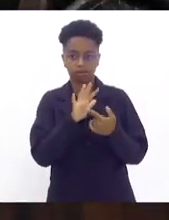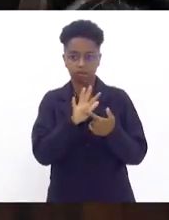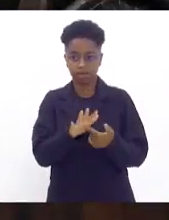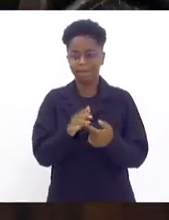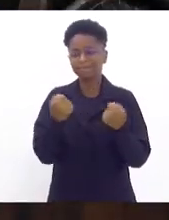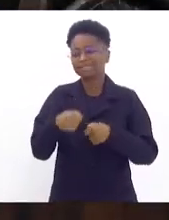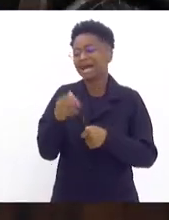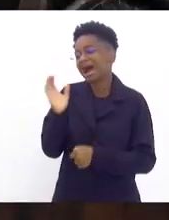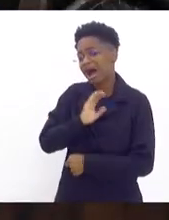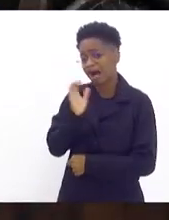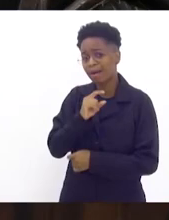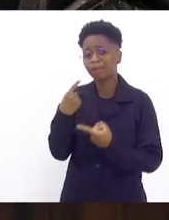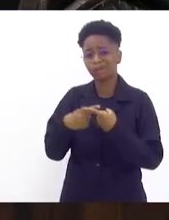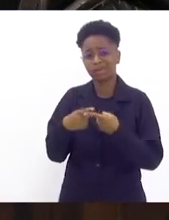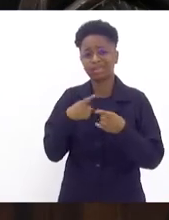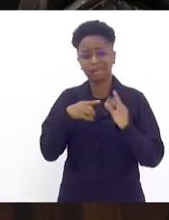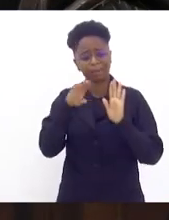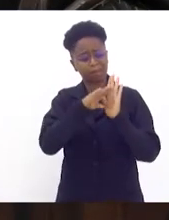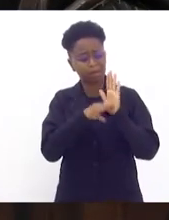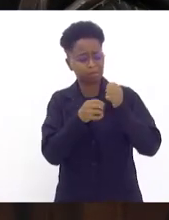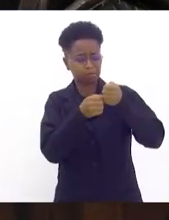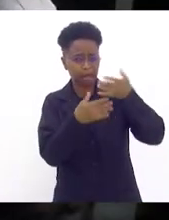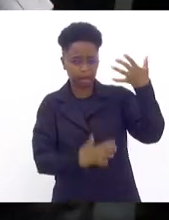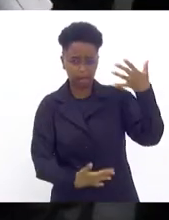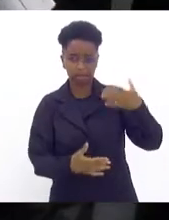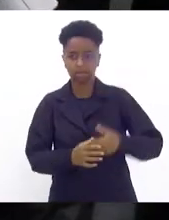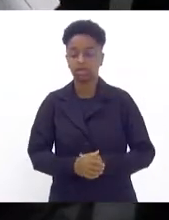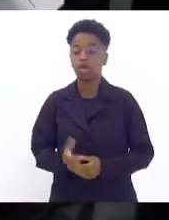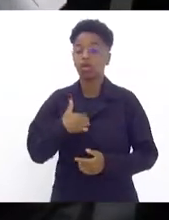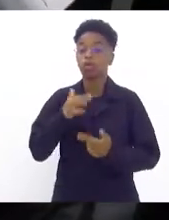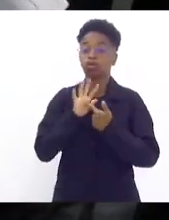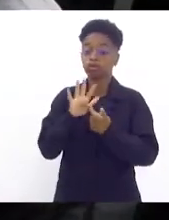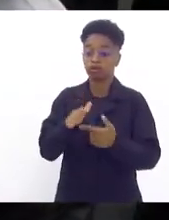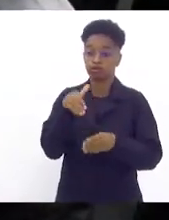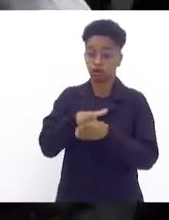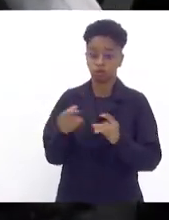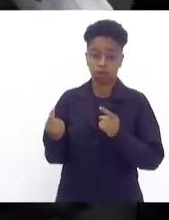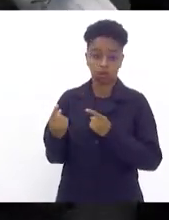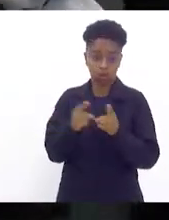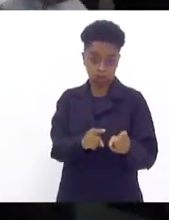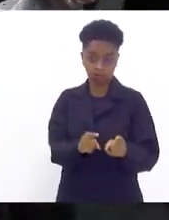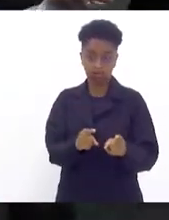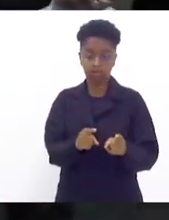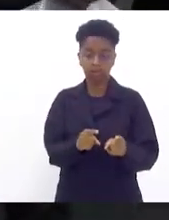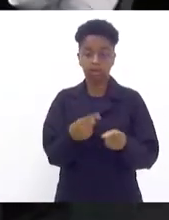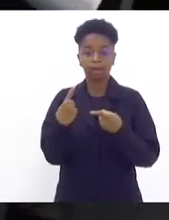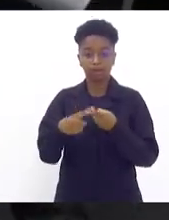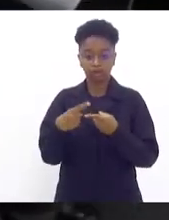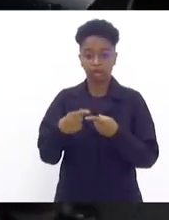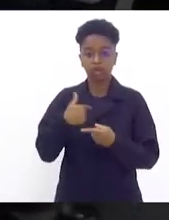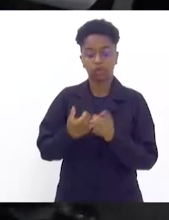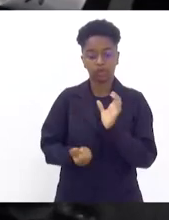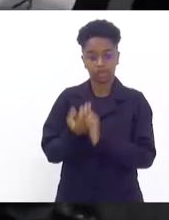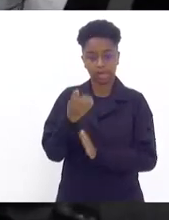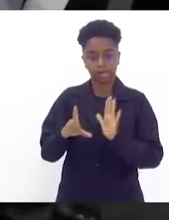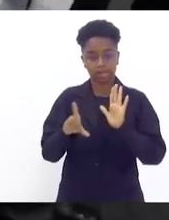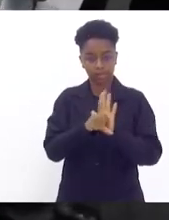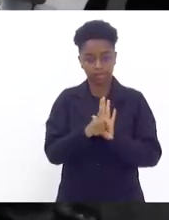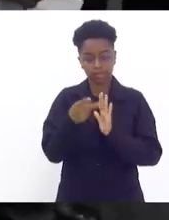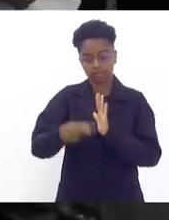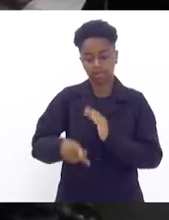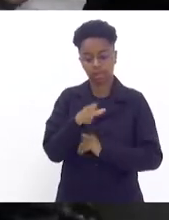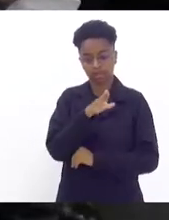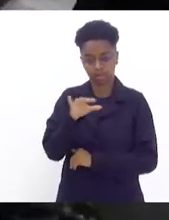breve, deputado Francisco, que serei a pauta está imensa, ok? Serei breve. Não, declaração de voto é contrário. embora eu seja autor de uma lei que aqui no estado